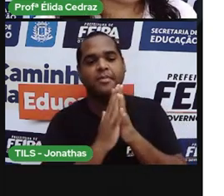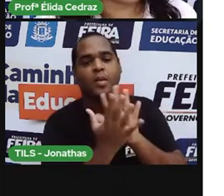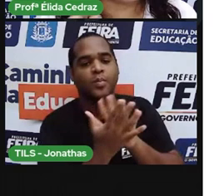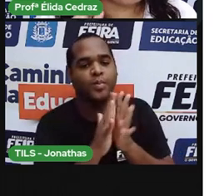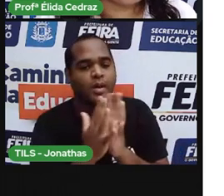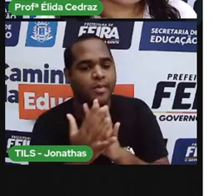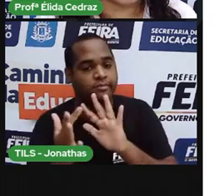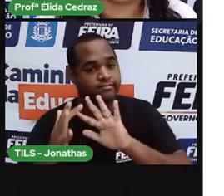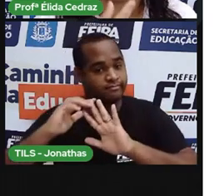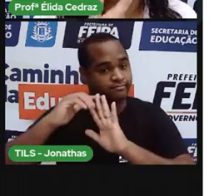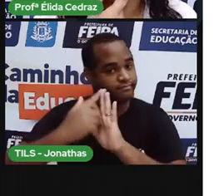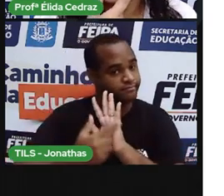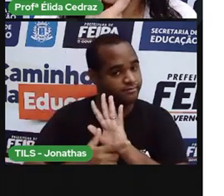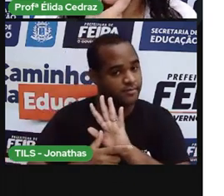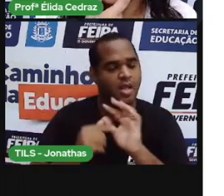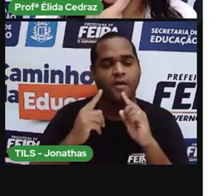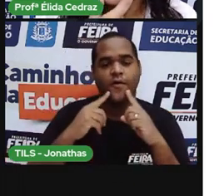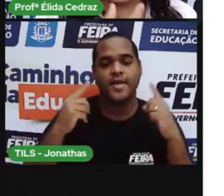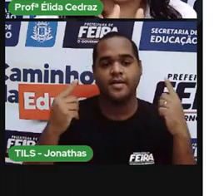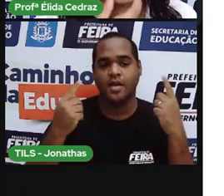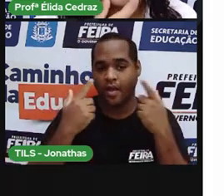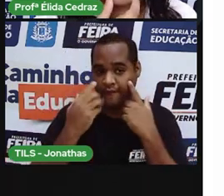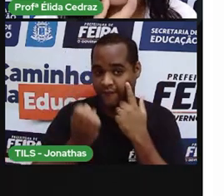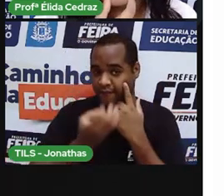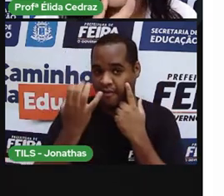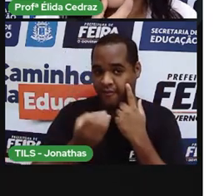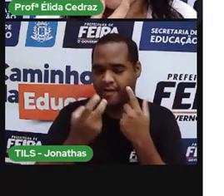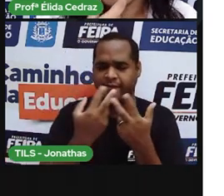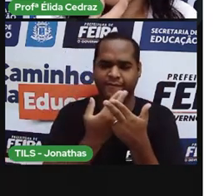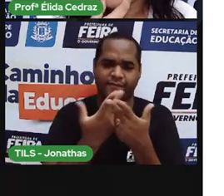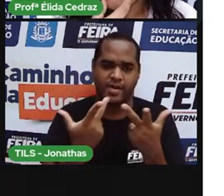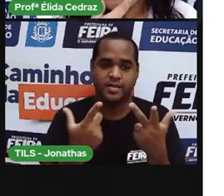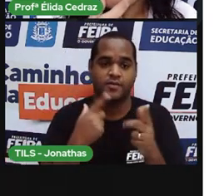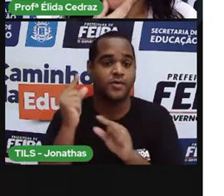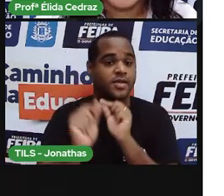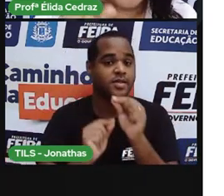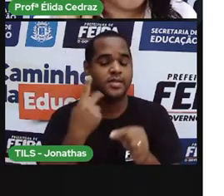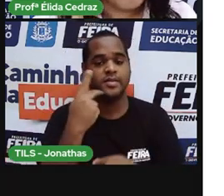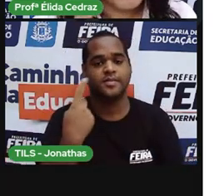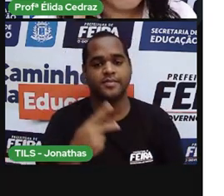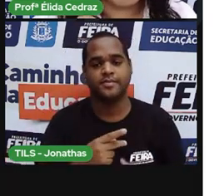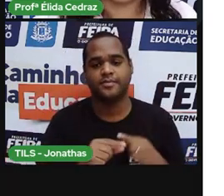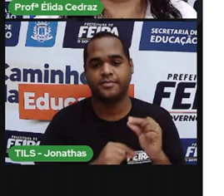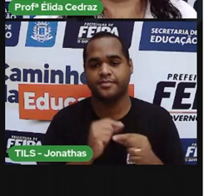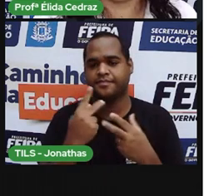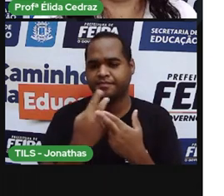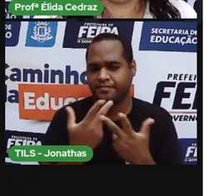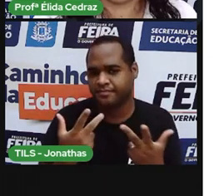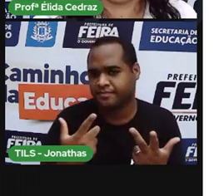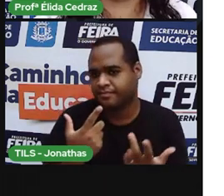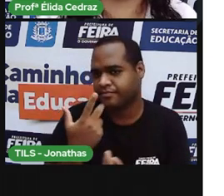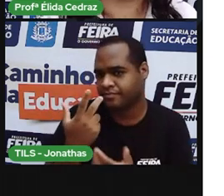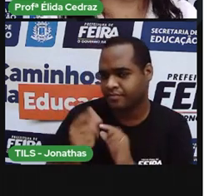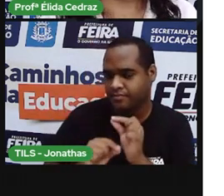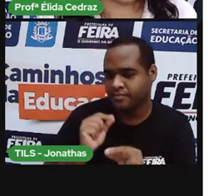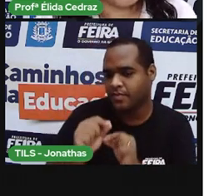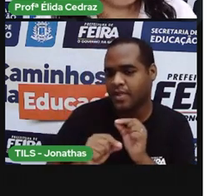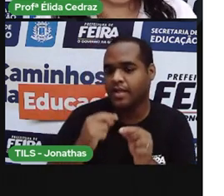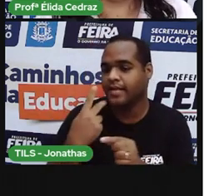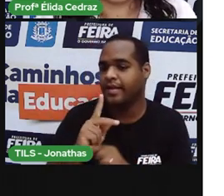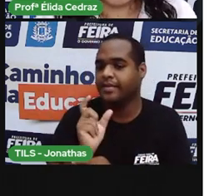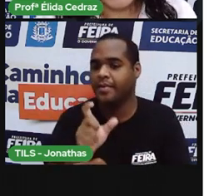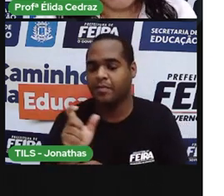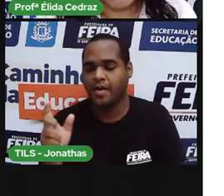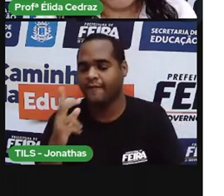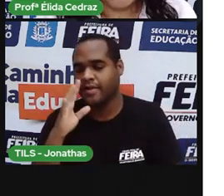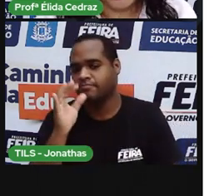vai poder contar quantas vezes você abriu a boca para falar aquela palavra. Lembra